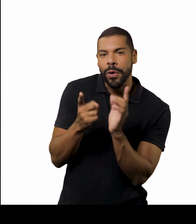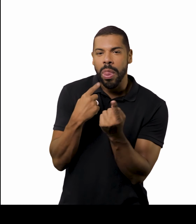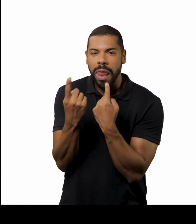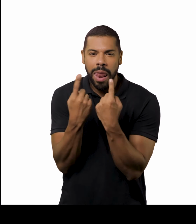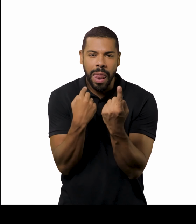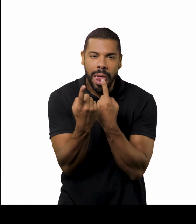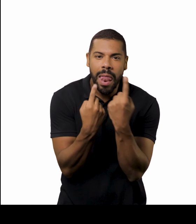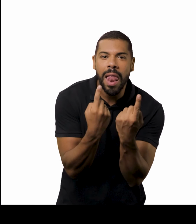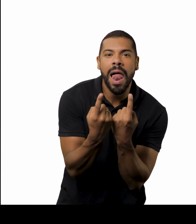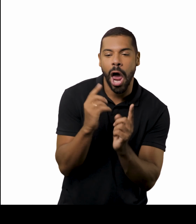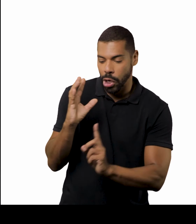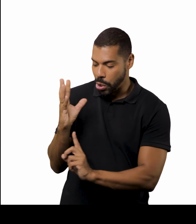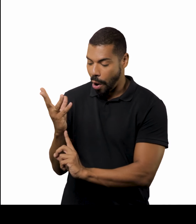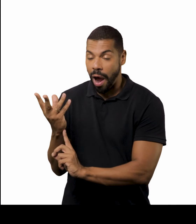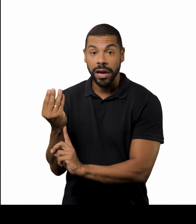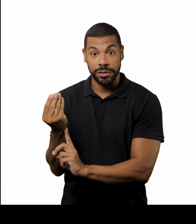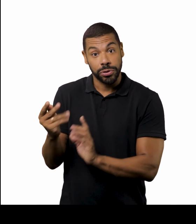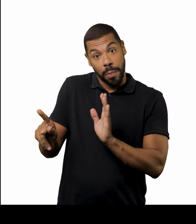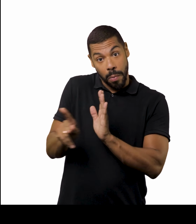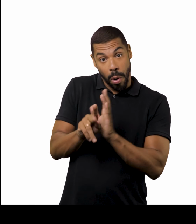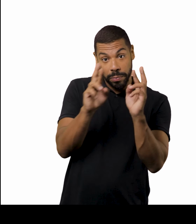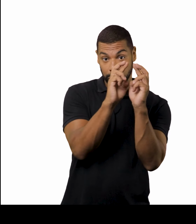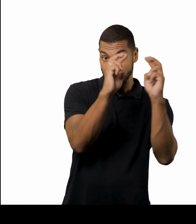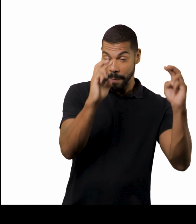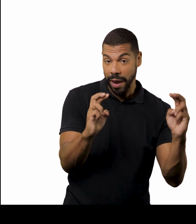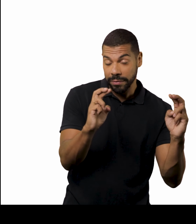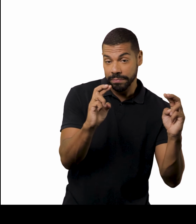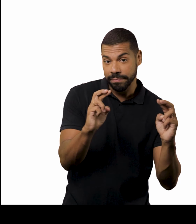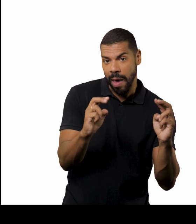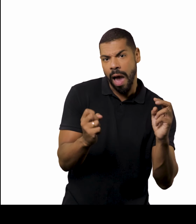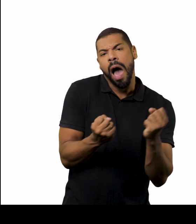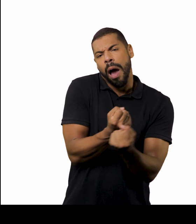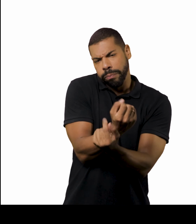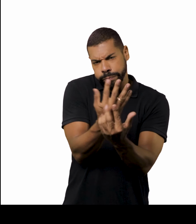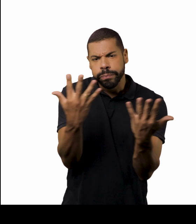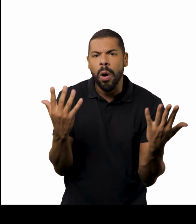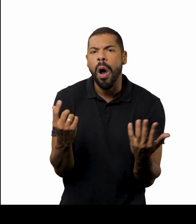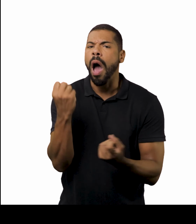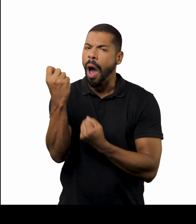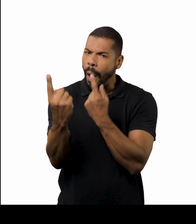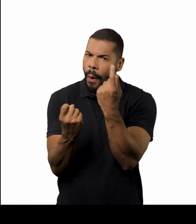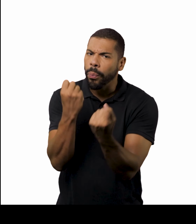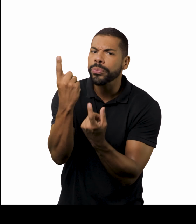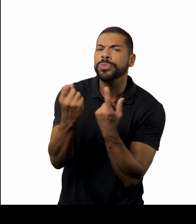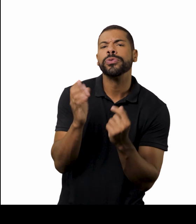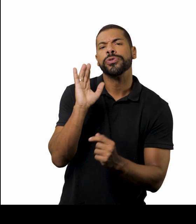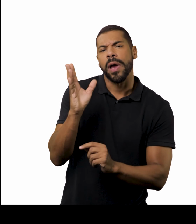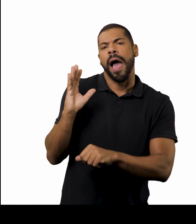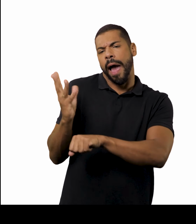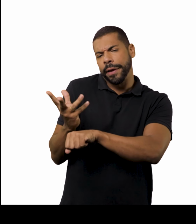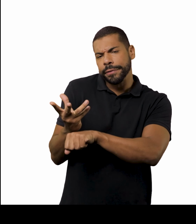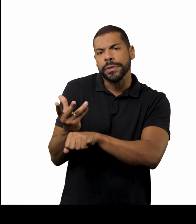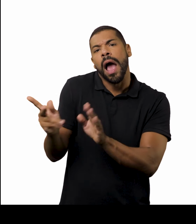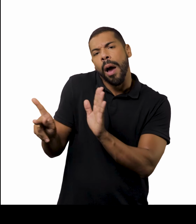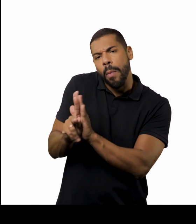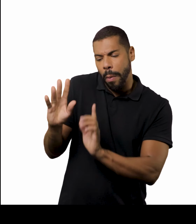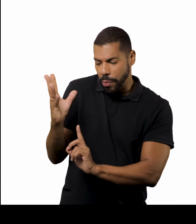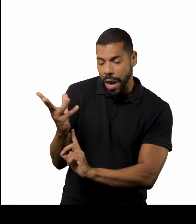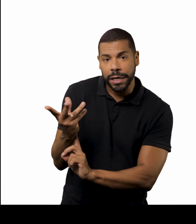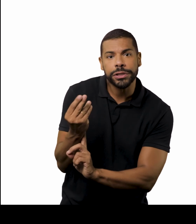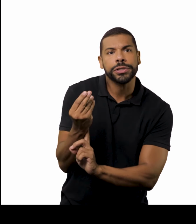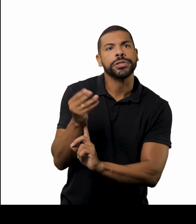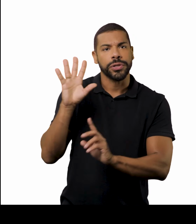existe um diálogo desses artistas com o próprio acervo do MASP. Alguns dos artistas já fazem parte do acervo, outros foram